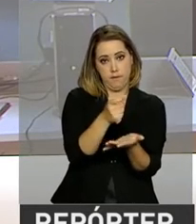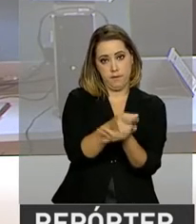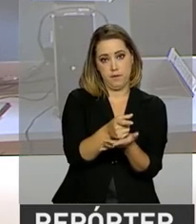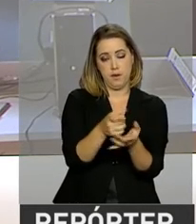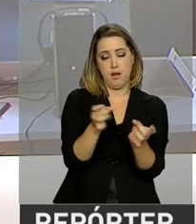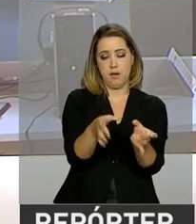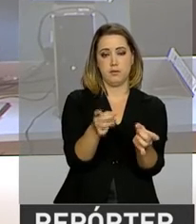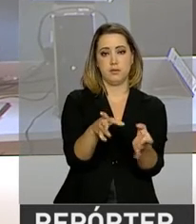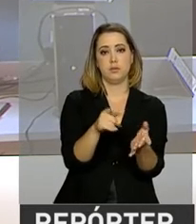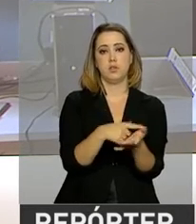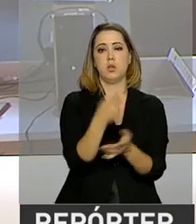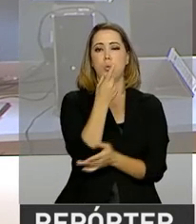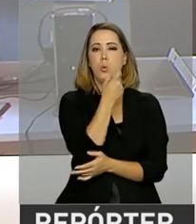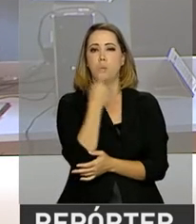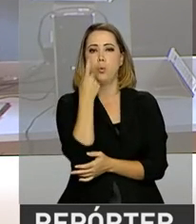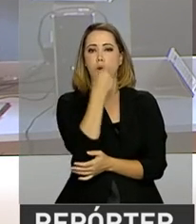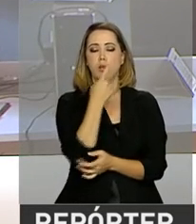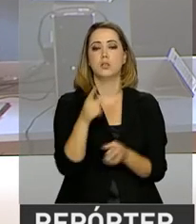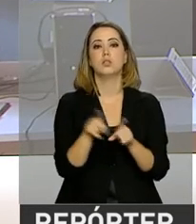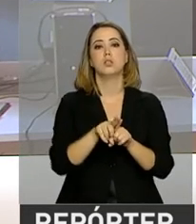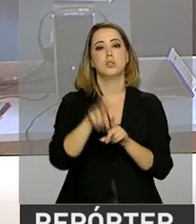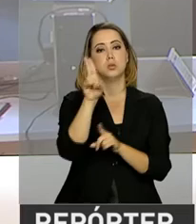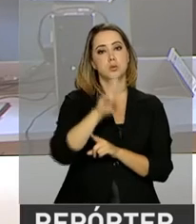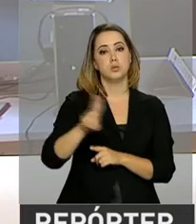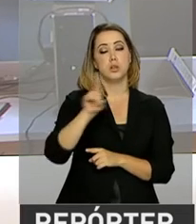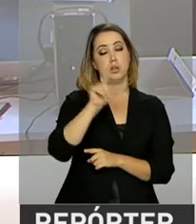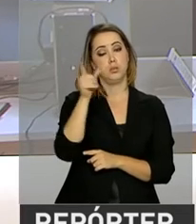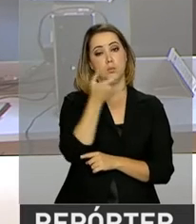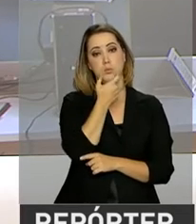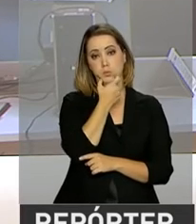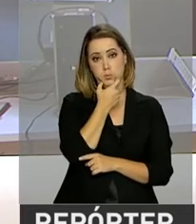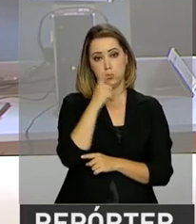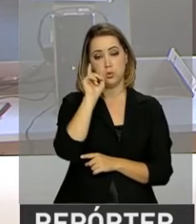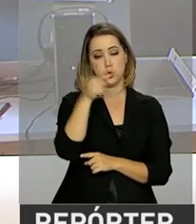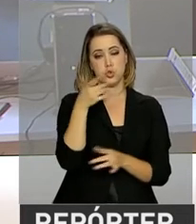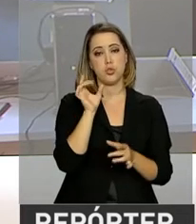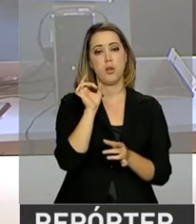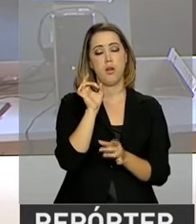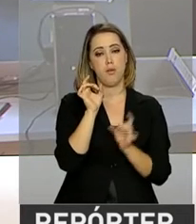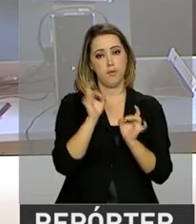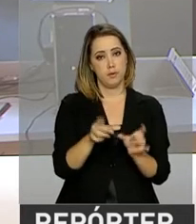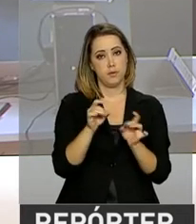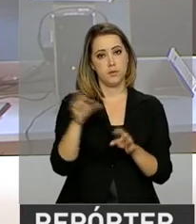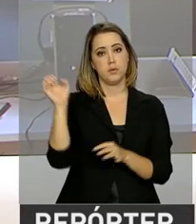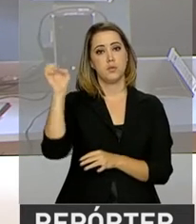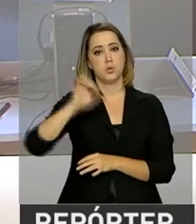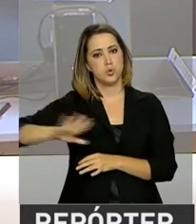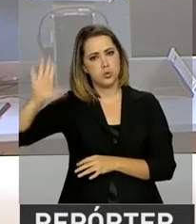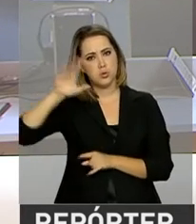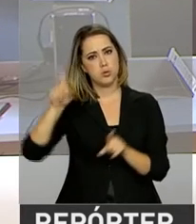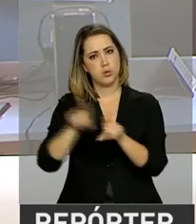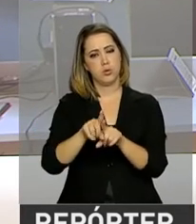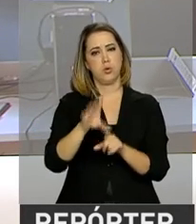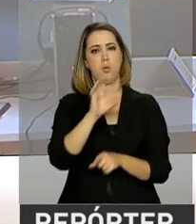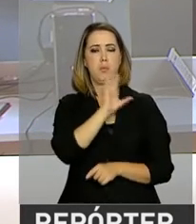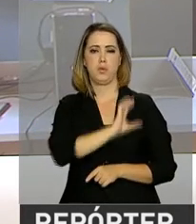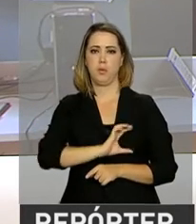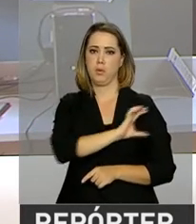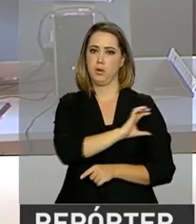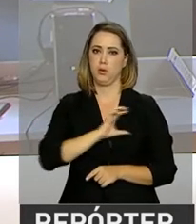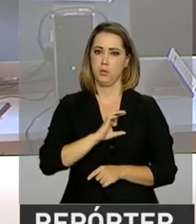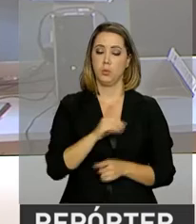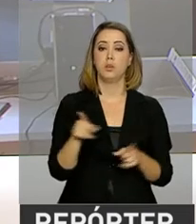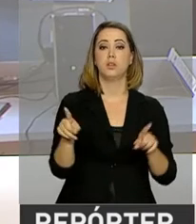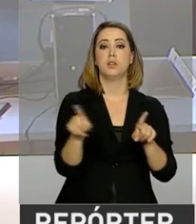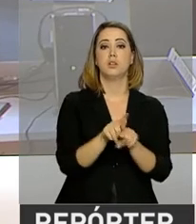novo medicamento que vai ser fabricado no reino unido já é vendido em países europeus e no canadá com o nome de sativex o